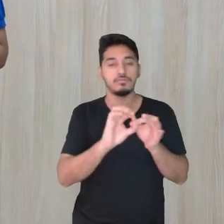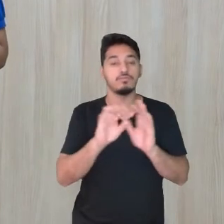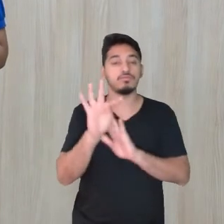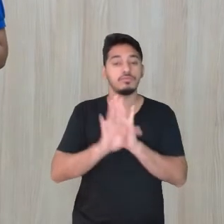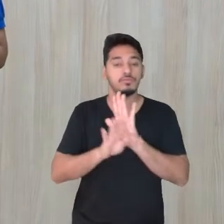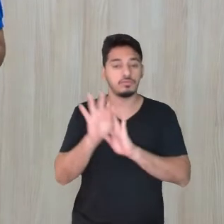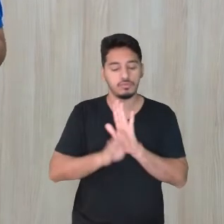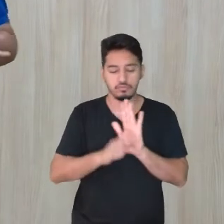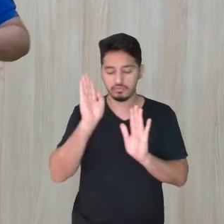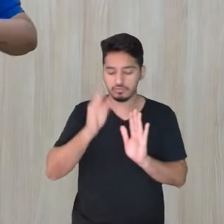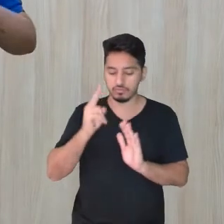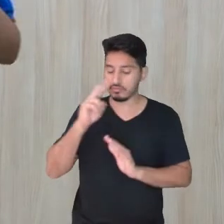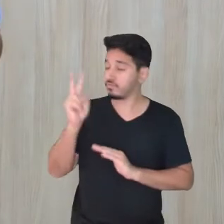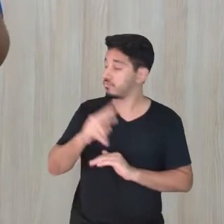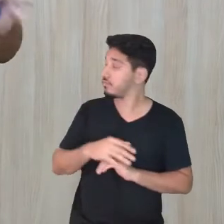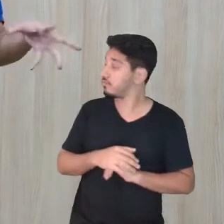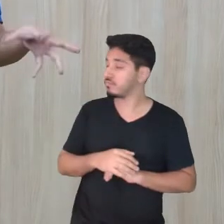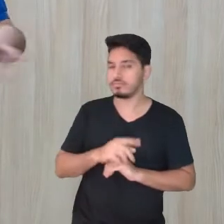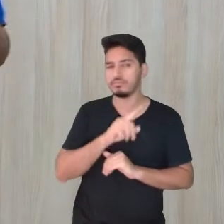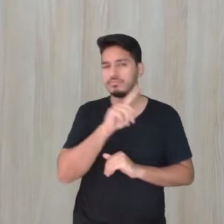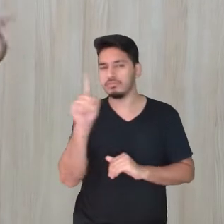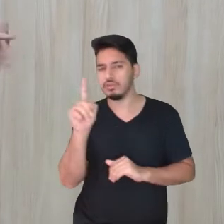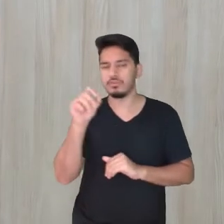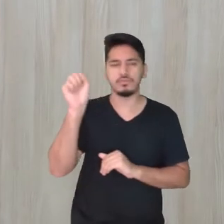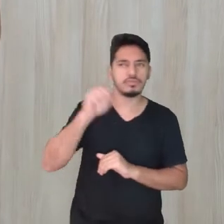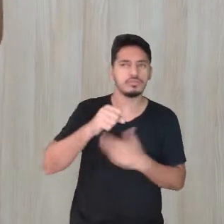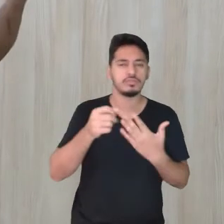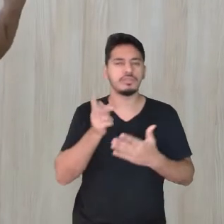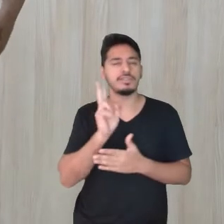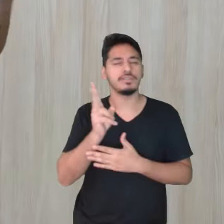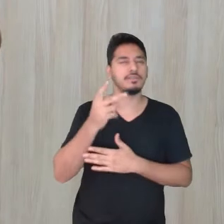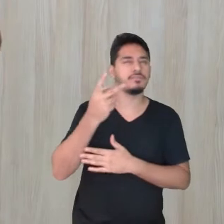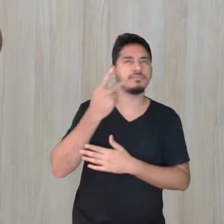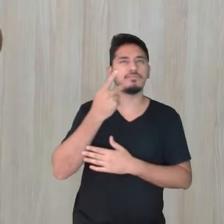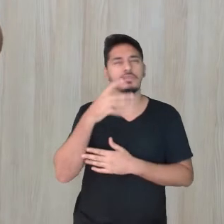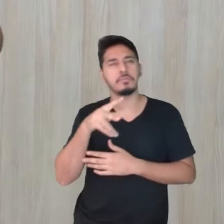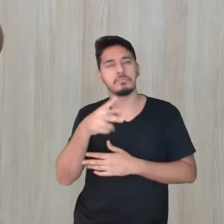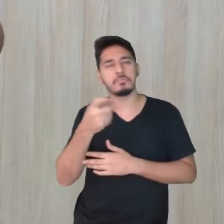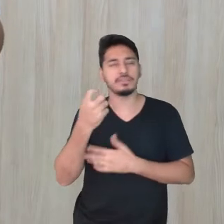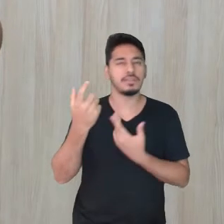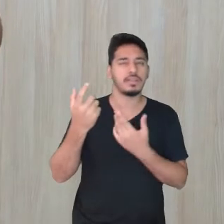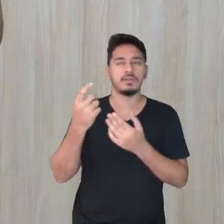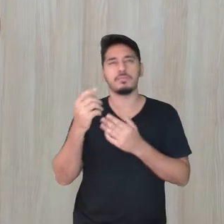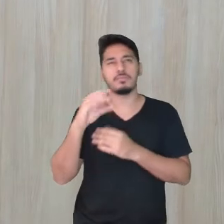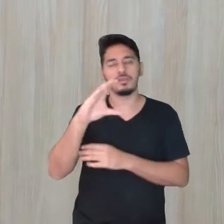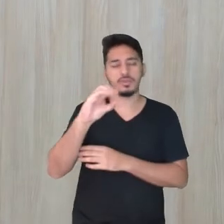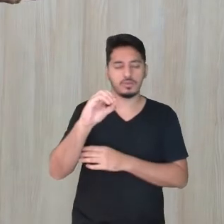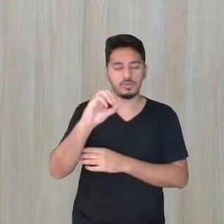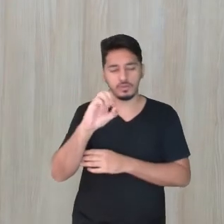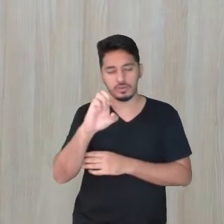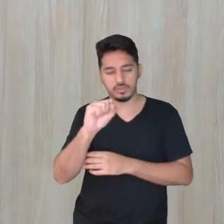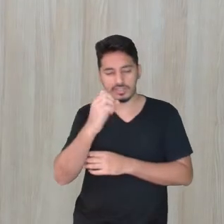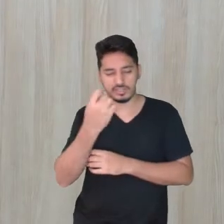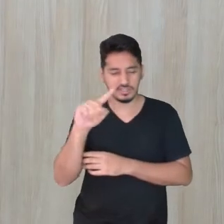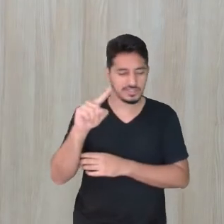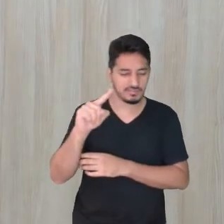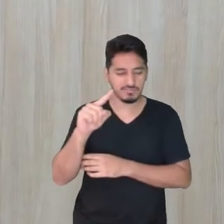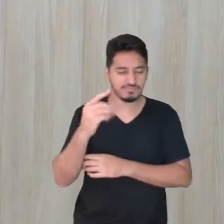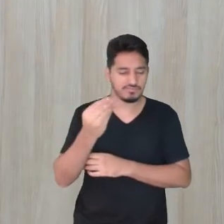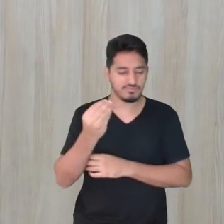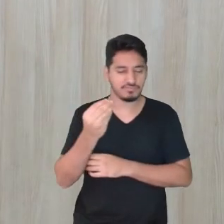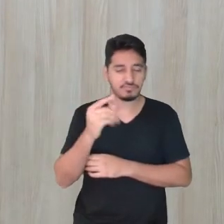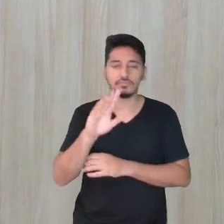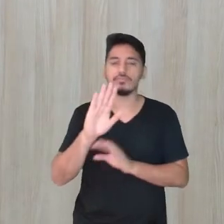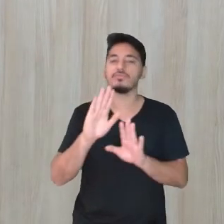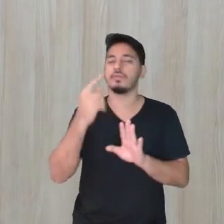coesão textual? Sim, não, né? A gente sempre escuta falar nos termos, às vezes a gente não sabe defini-los exatamente. Então a gente